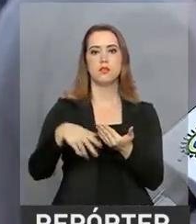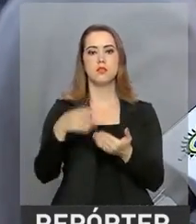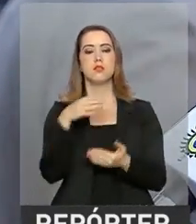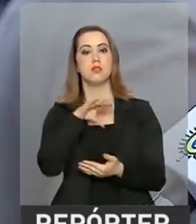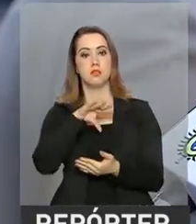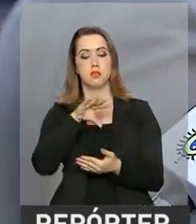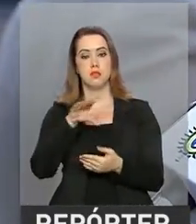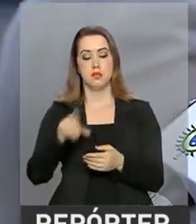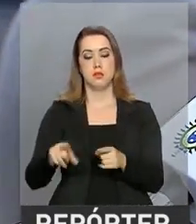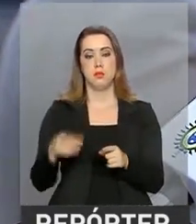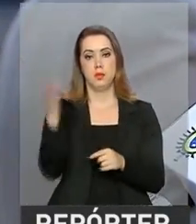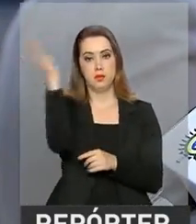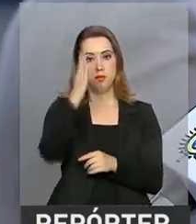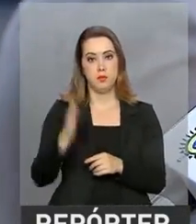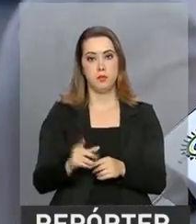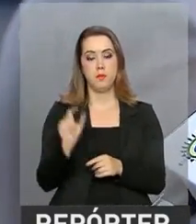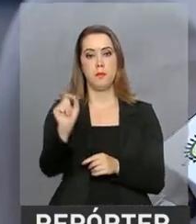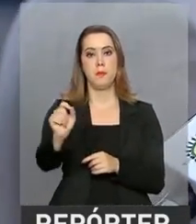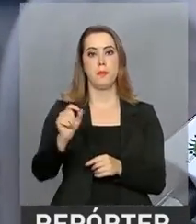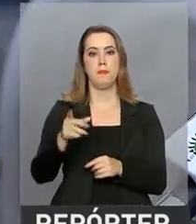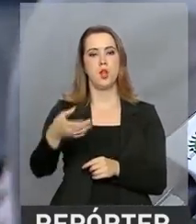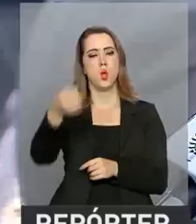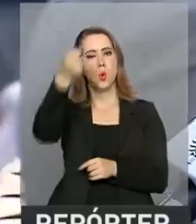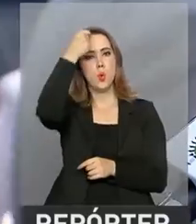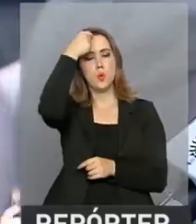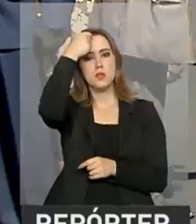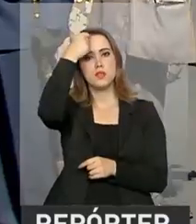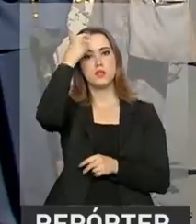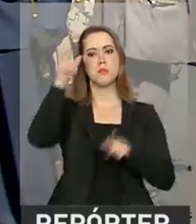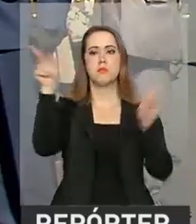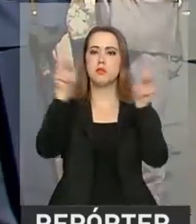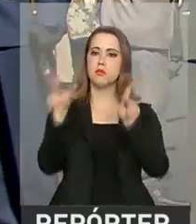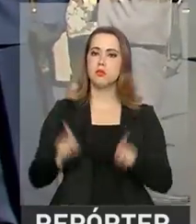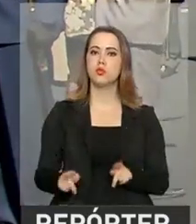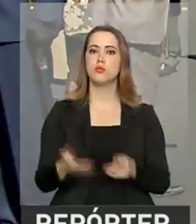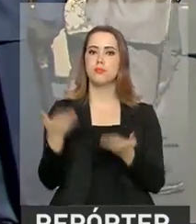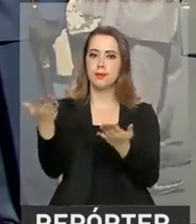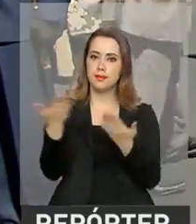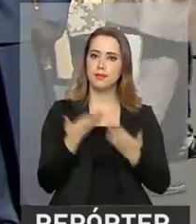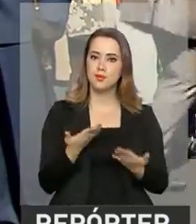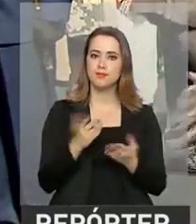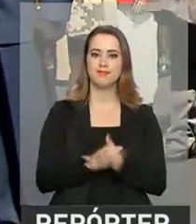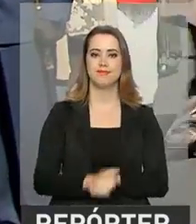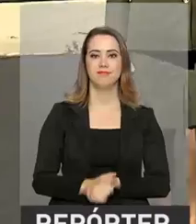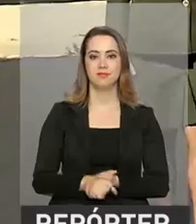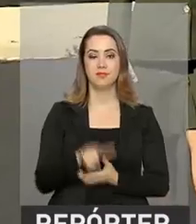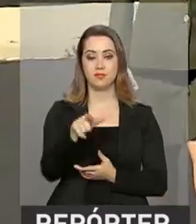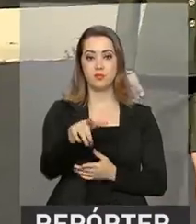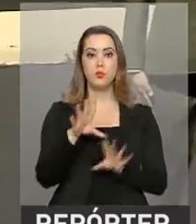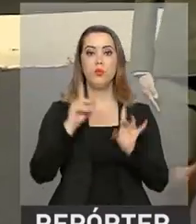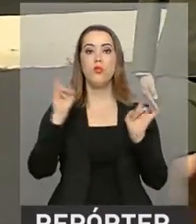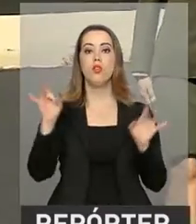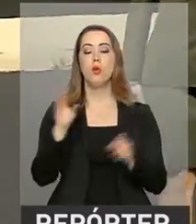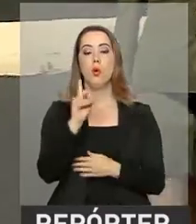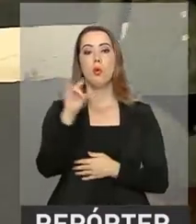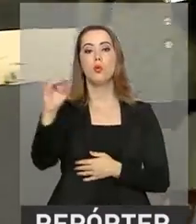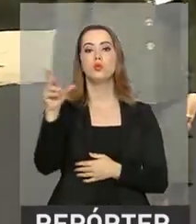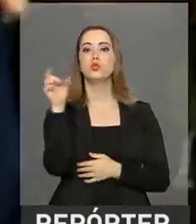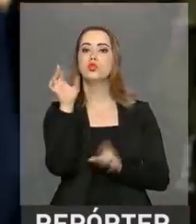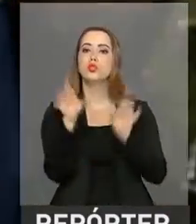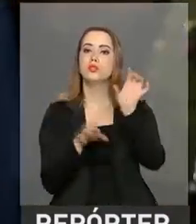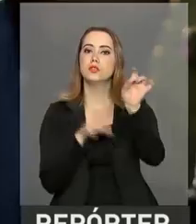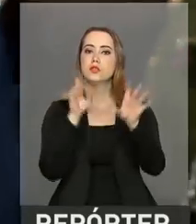da Regência foi o espírito de pacificação para celebrar a data civis e militares foram homenageados com as